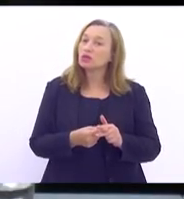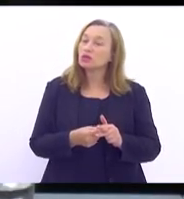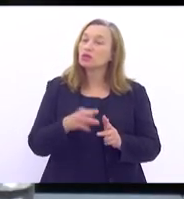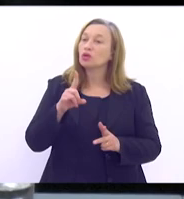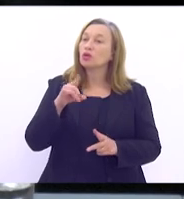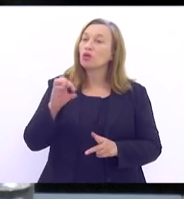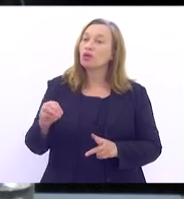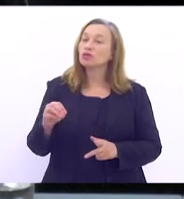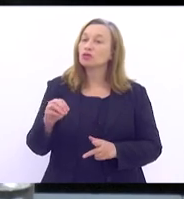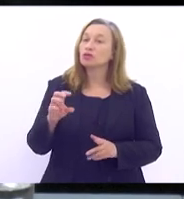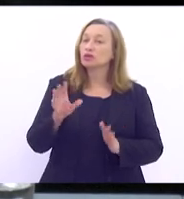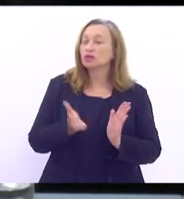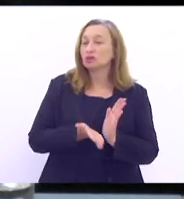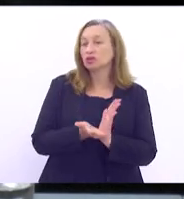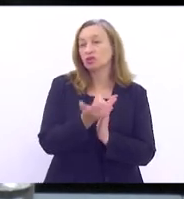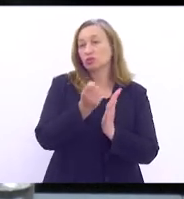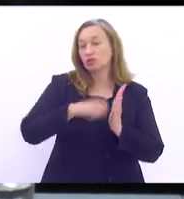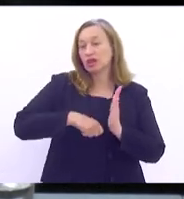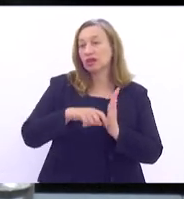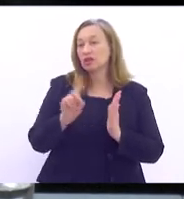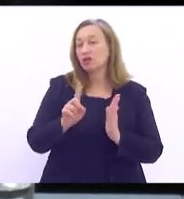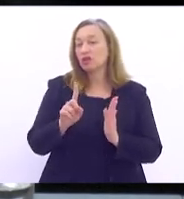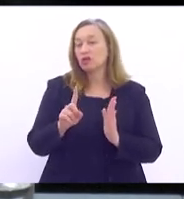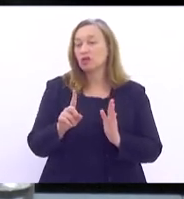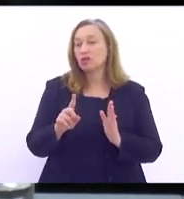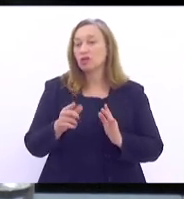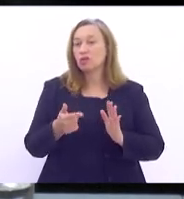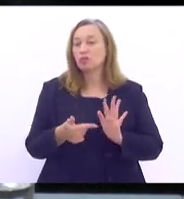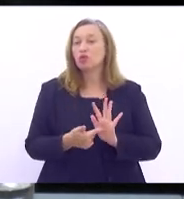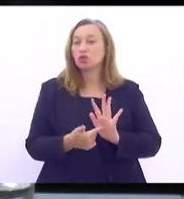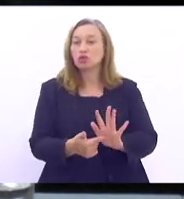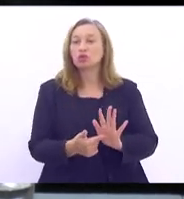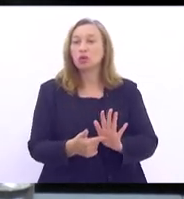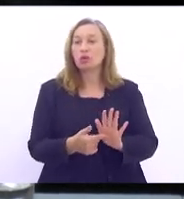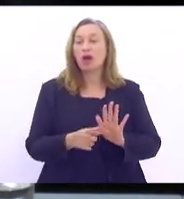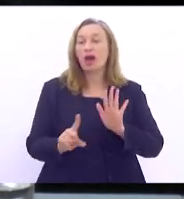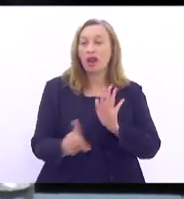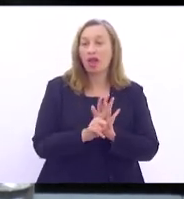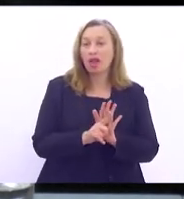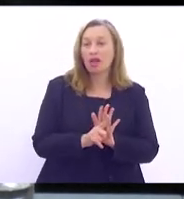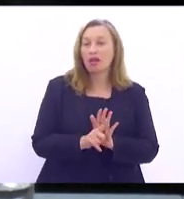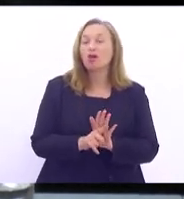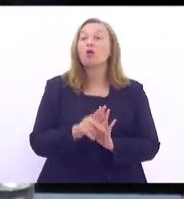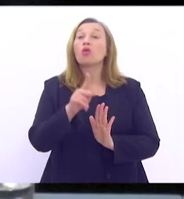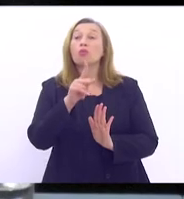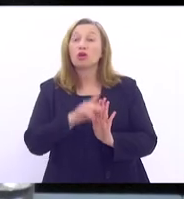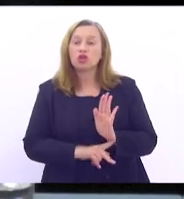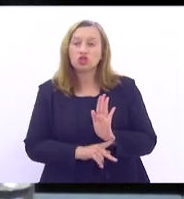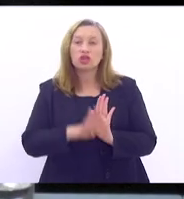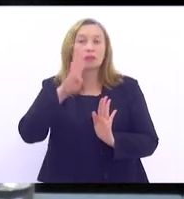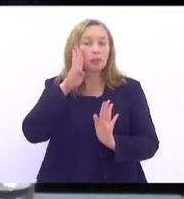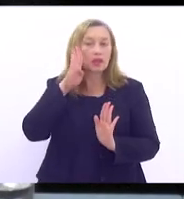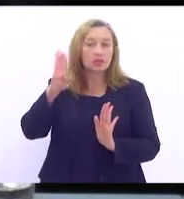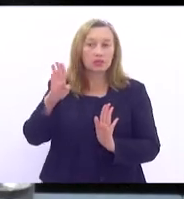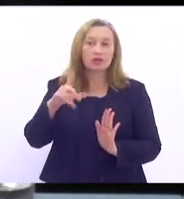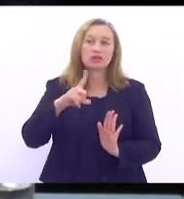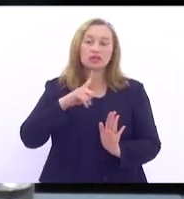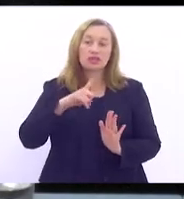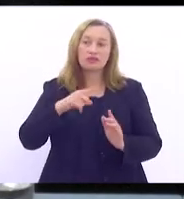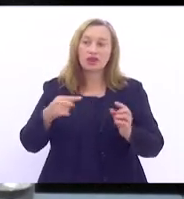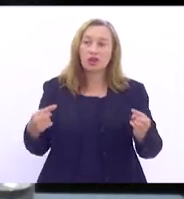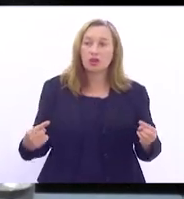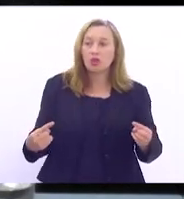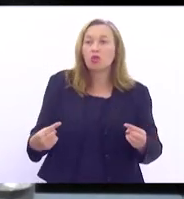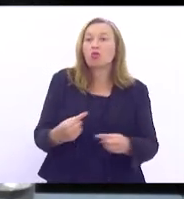Código Tributário. Ele não citou a lei, mas está alterando o projeto mãe. Se houver